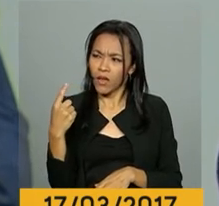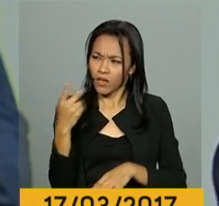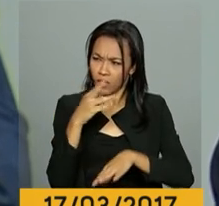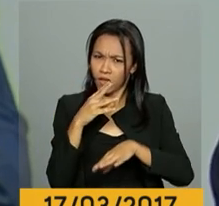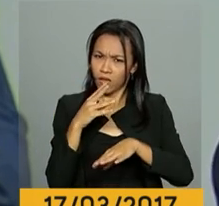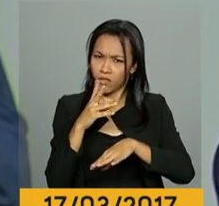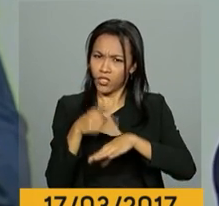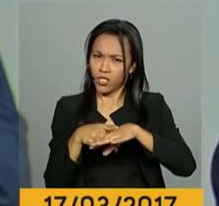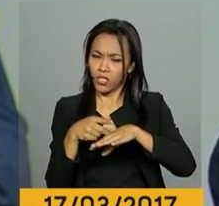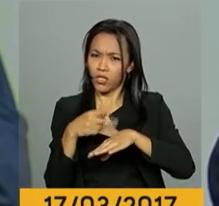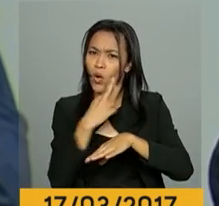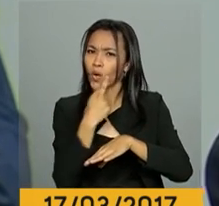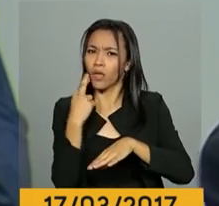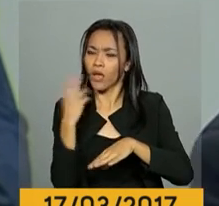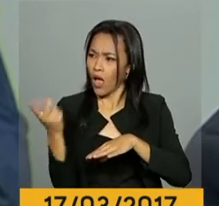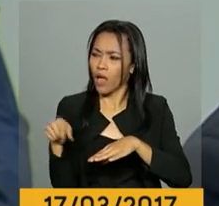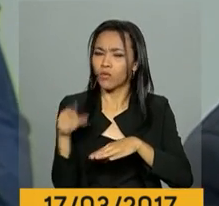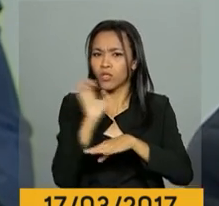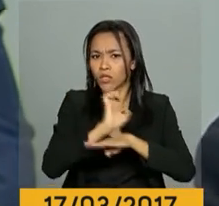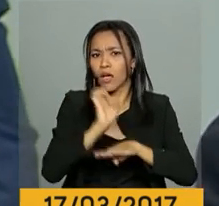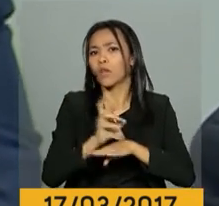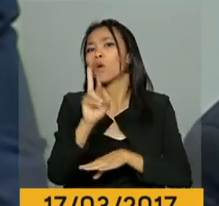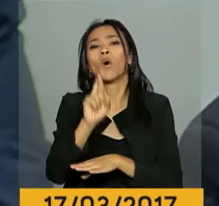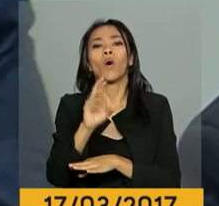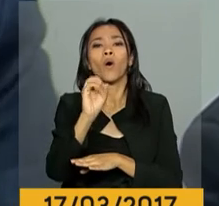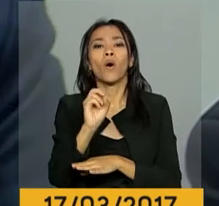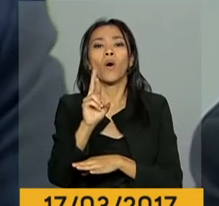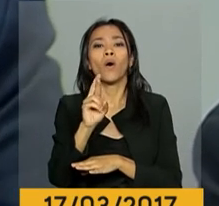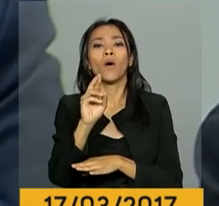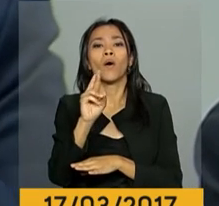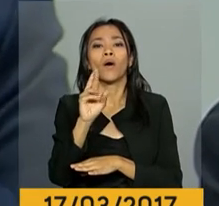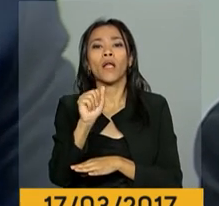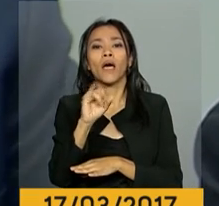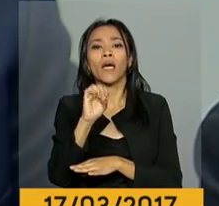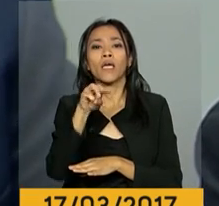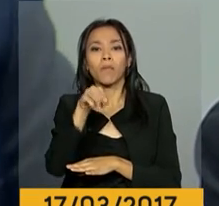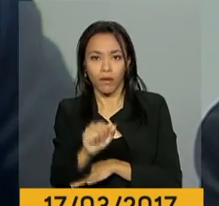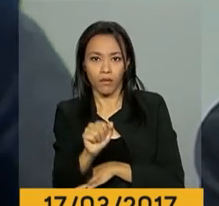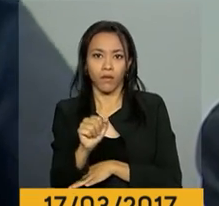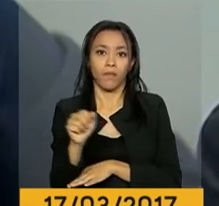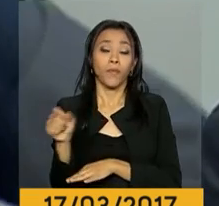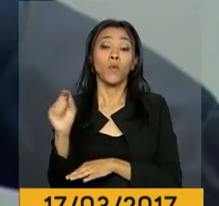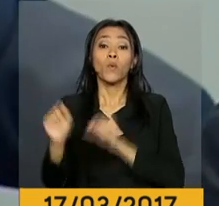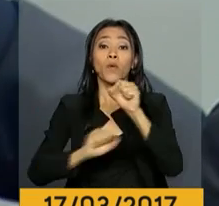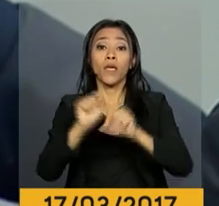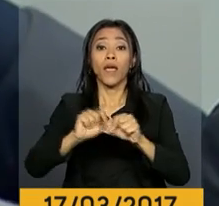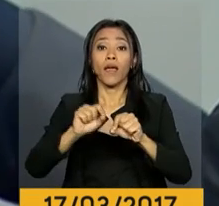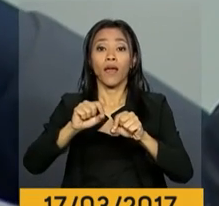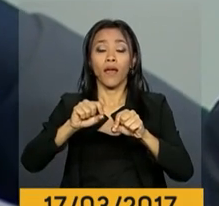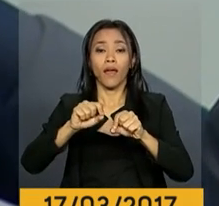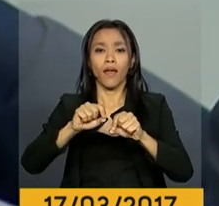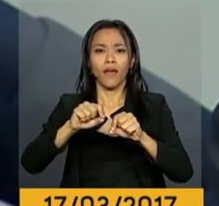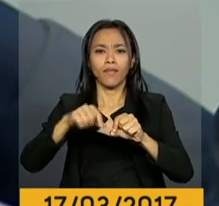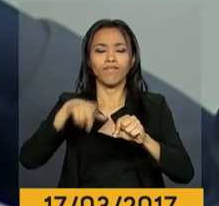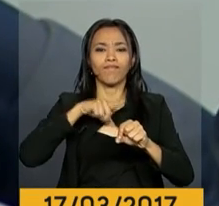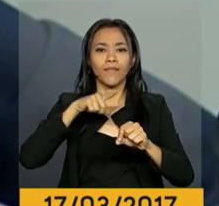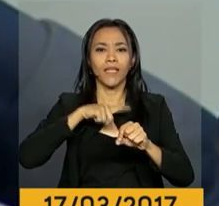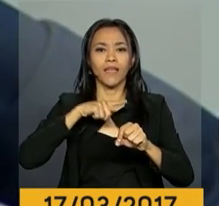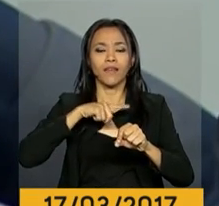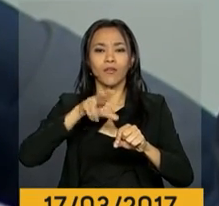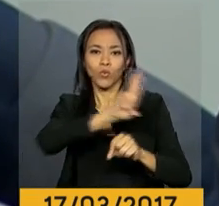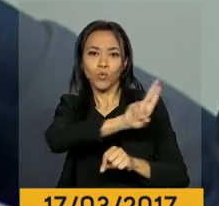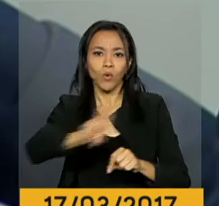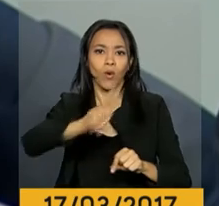viu aquela pessoa que disse, olha, porque outro caso é da regularização da